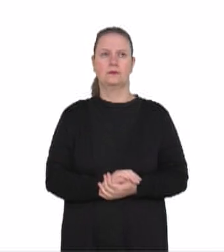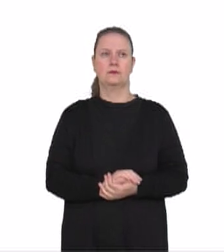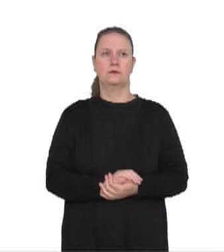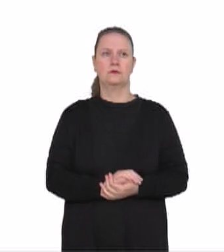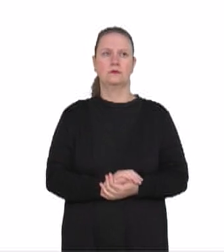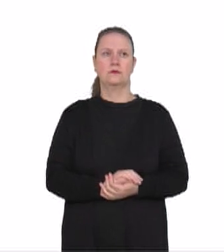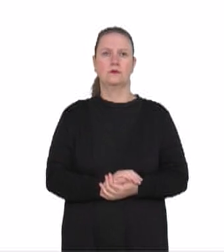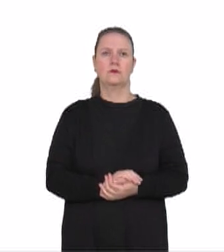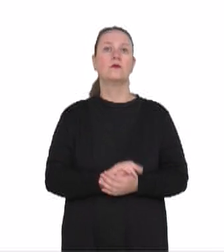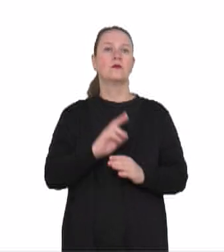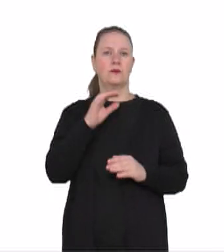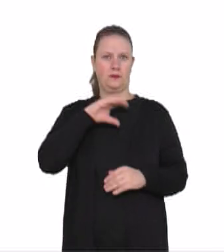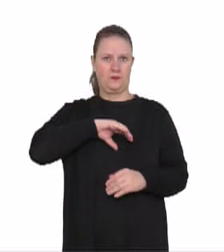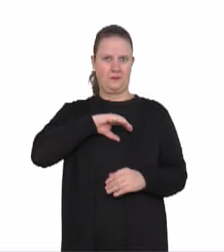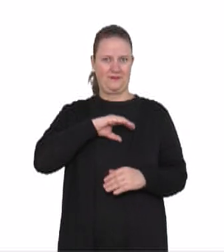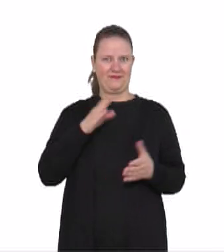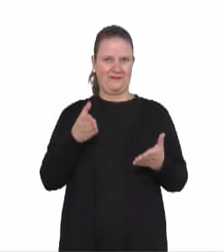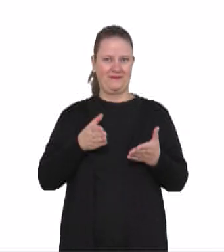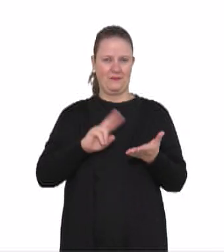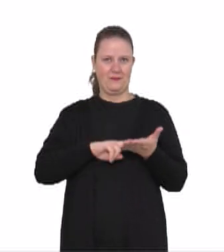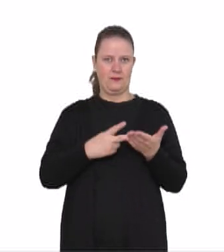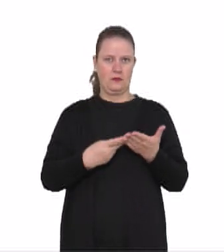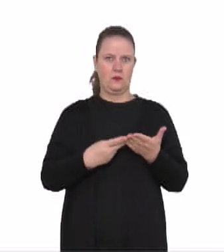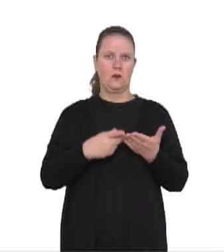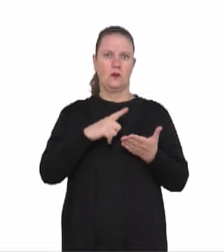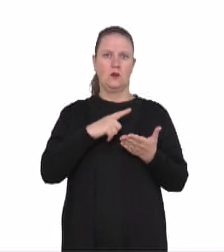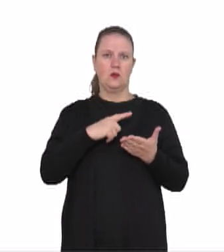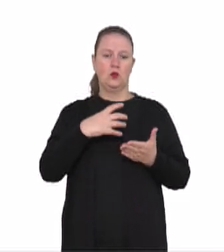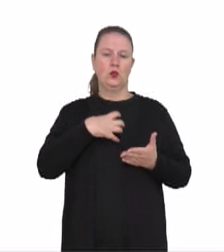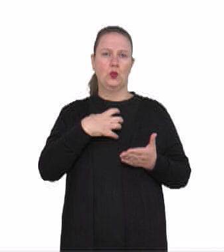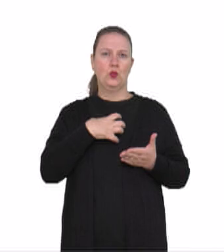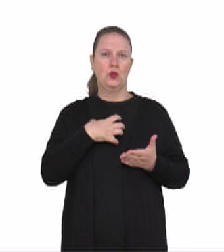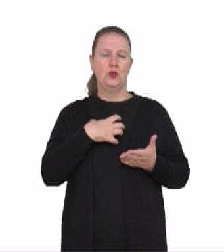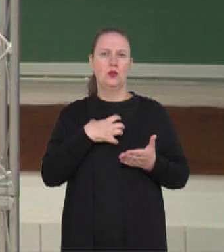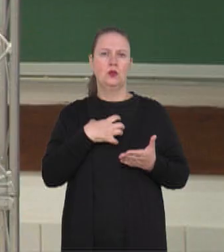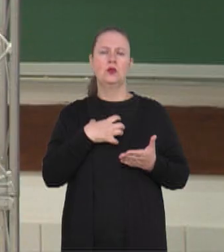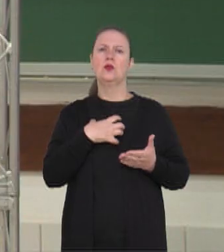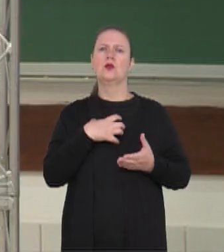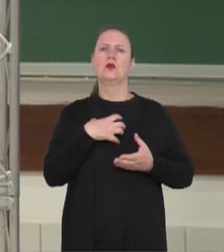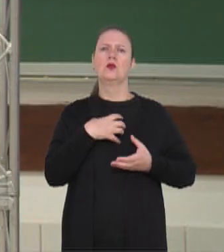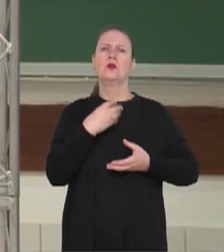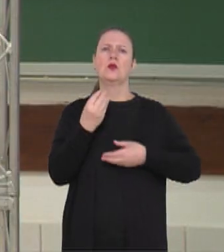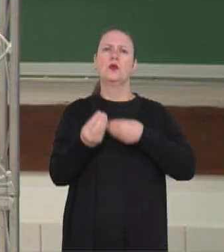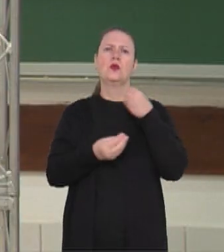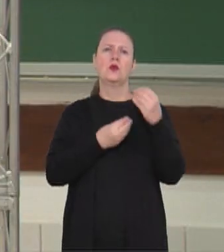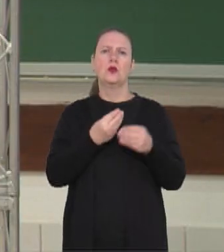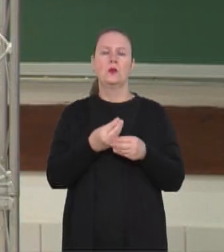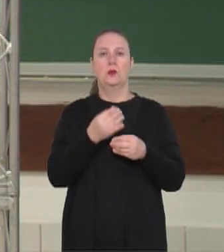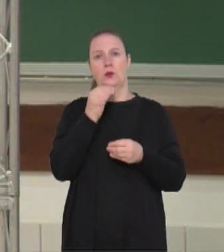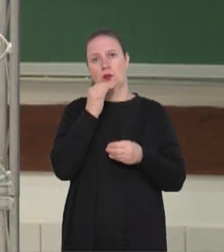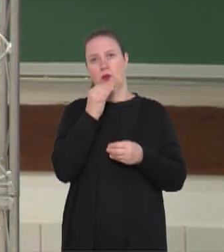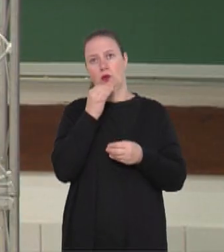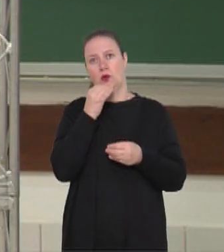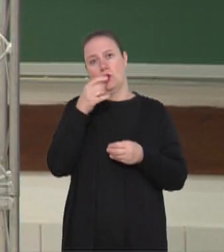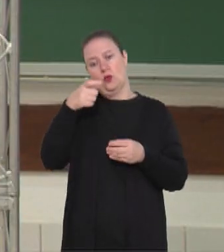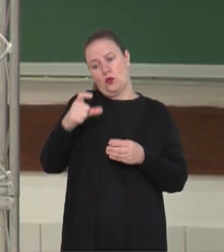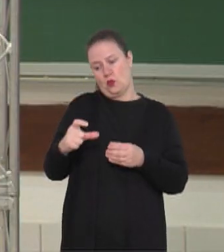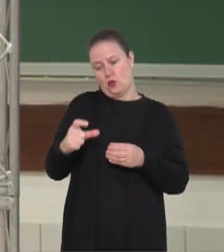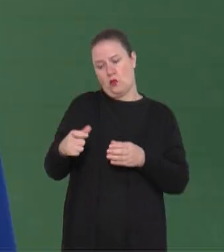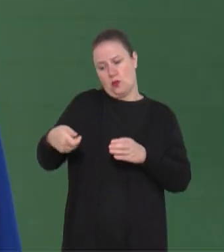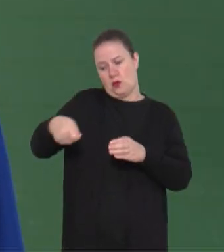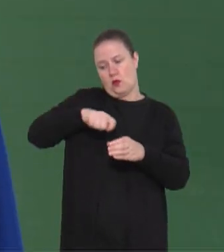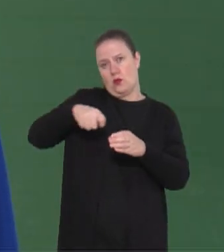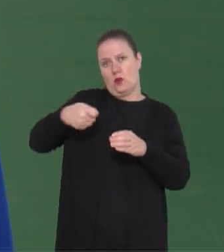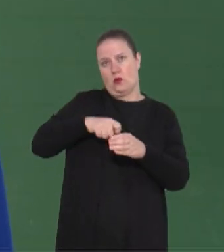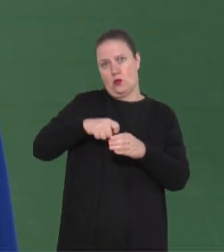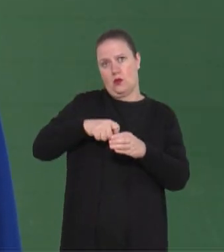measure. Então, há muitas formas e ferramentas disponíveis para medidas. Então, desde uma colher de chá